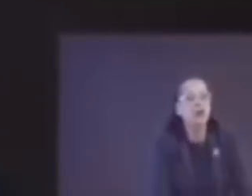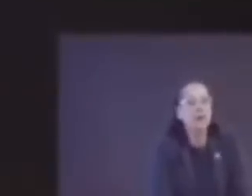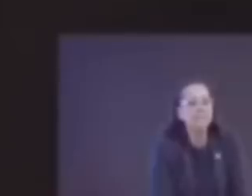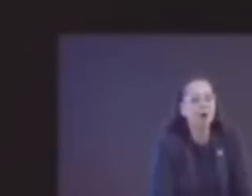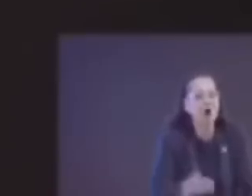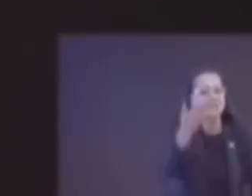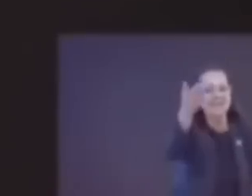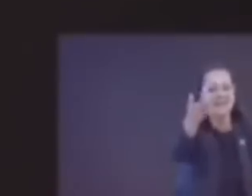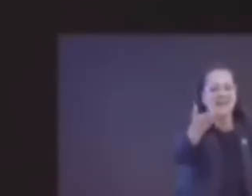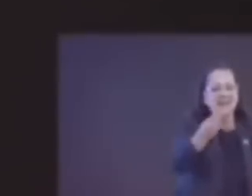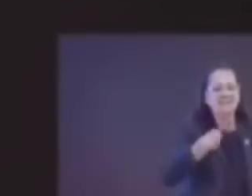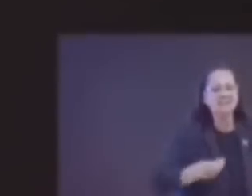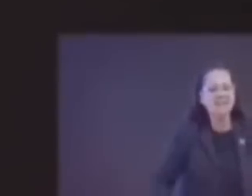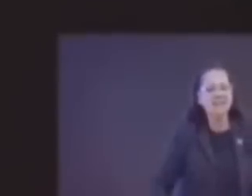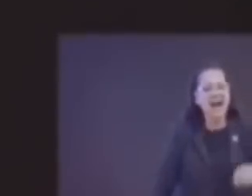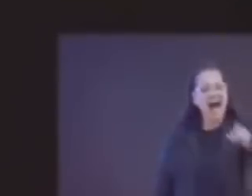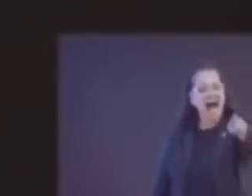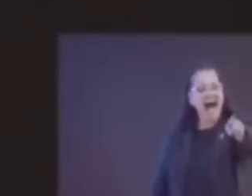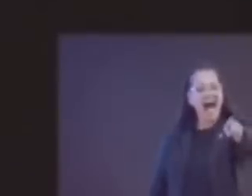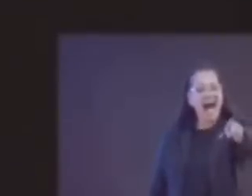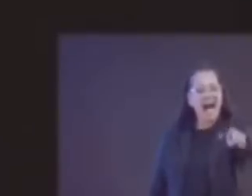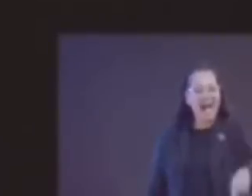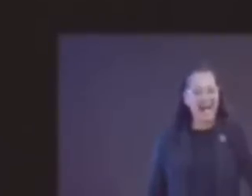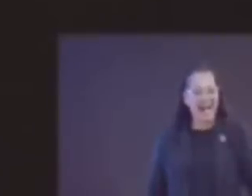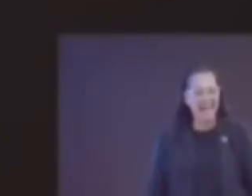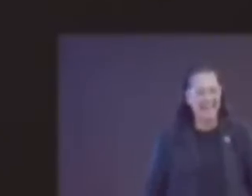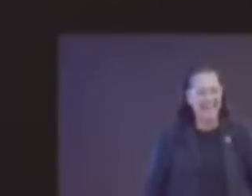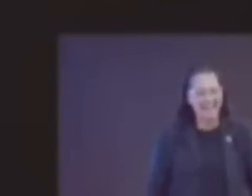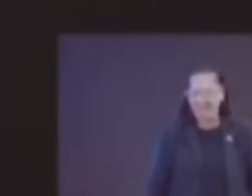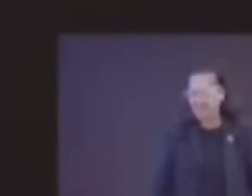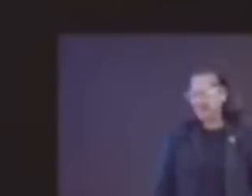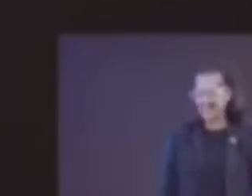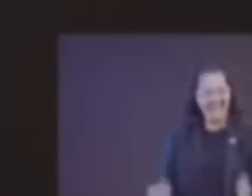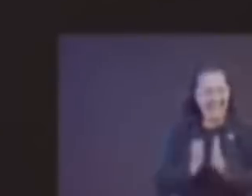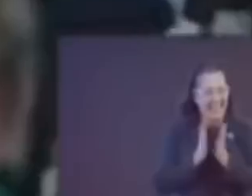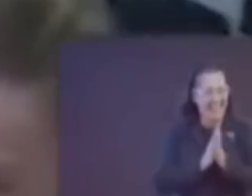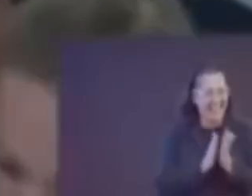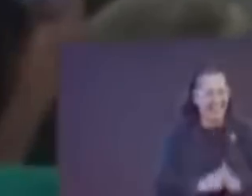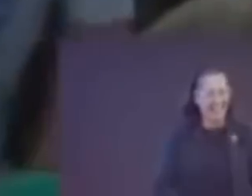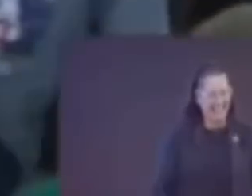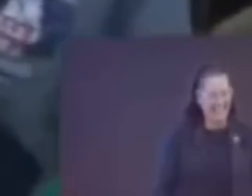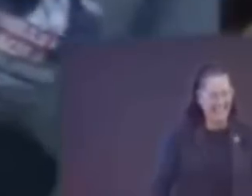Mulher, eu calço 37. É, ganhei!